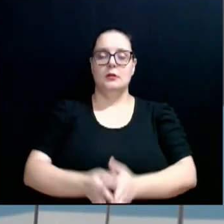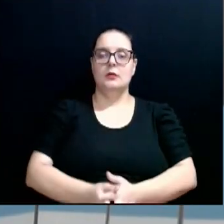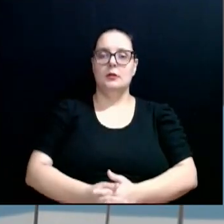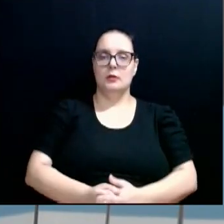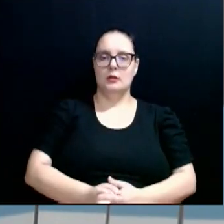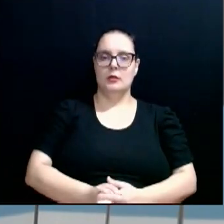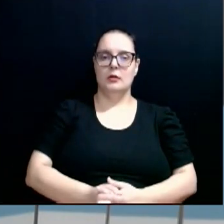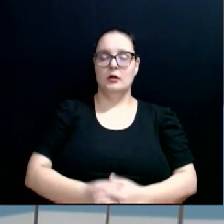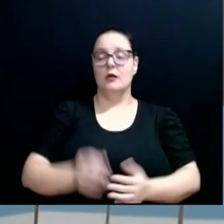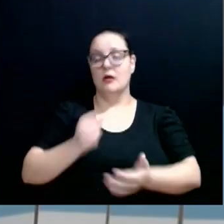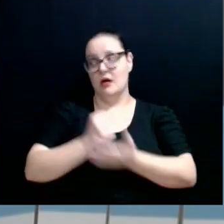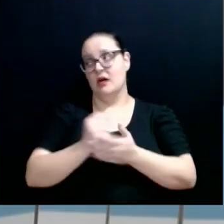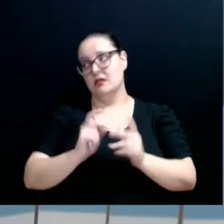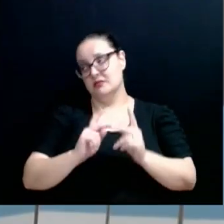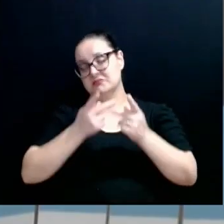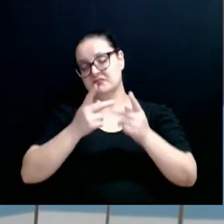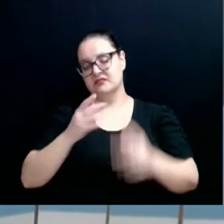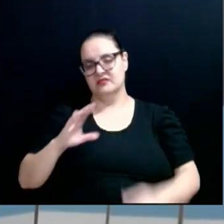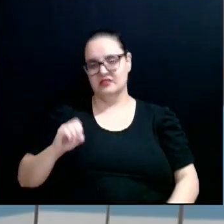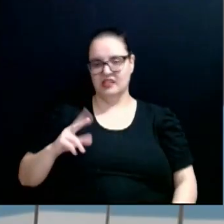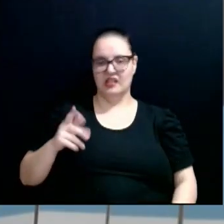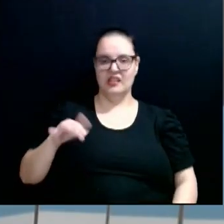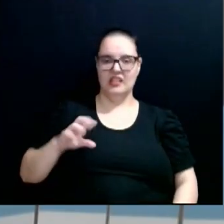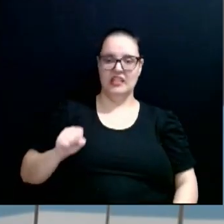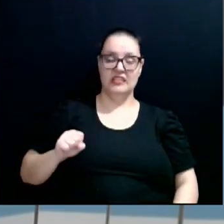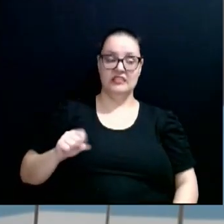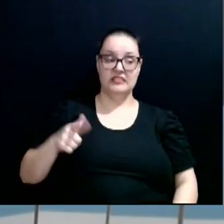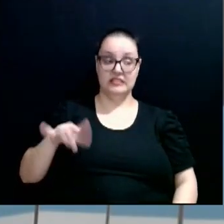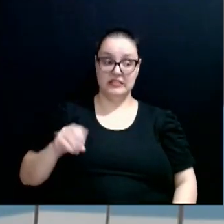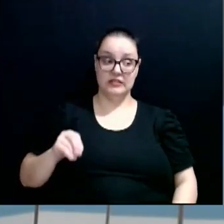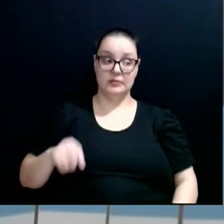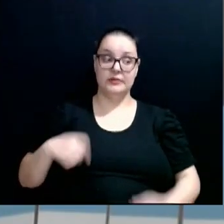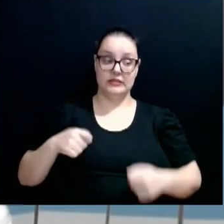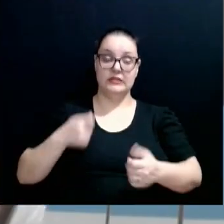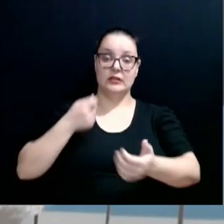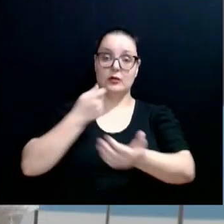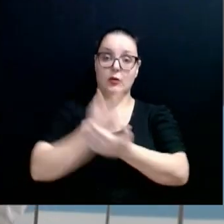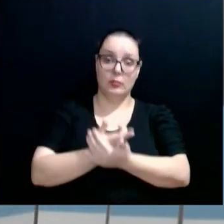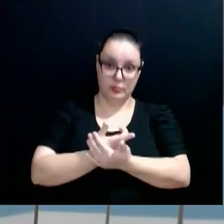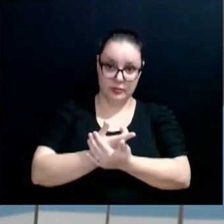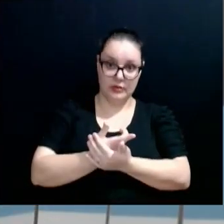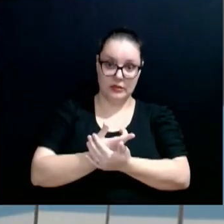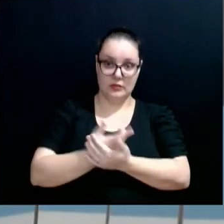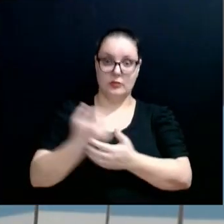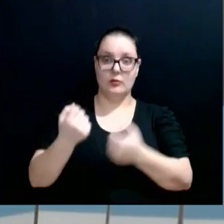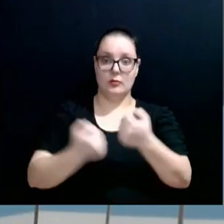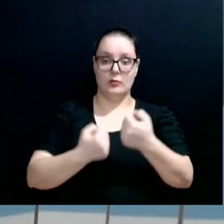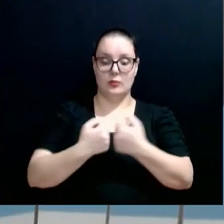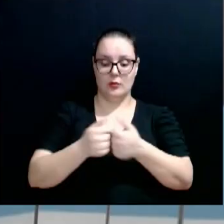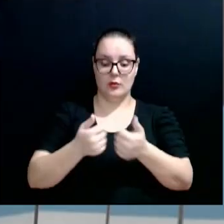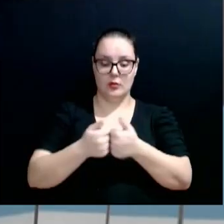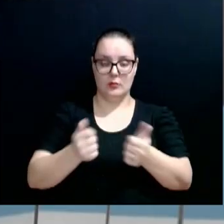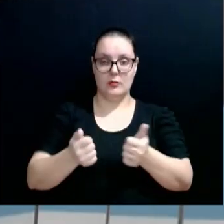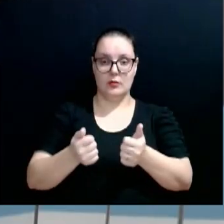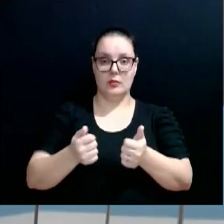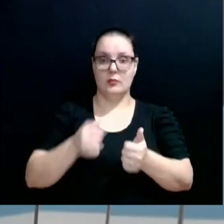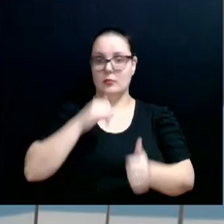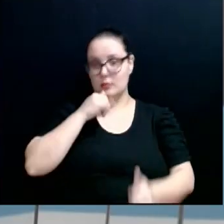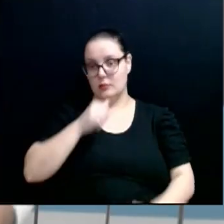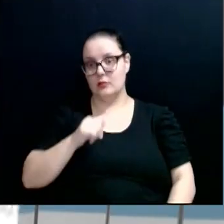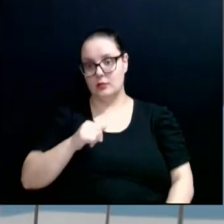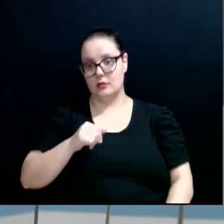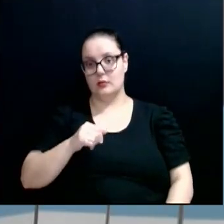de concessão, eles têm que comprar o veículo, né? O veículo elétrico, né? Eu estou falando, além dos outros